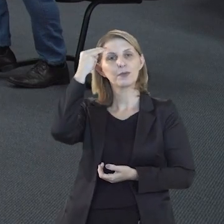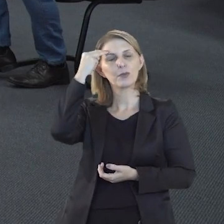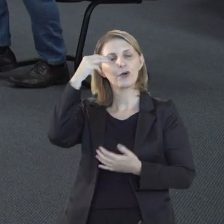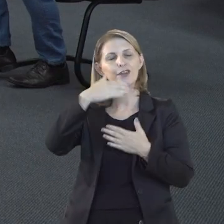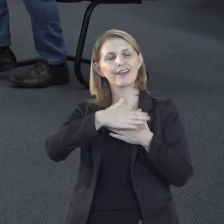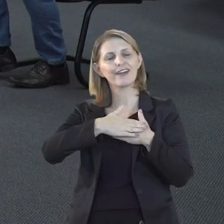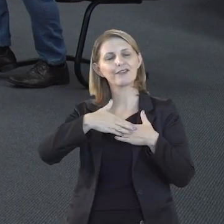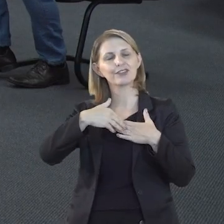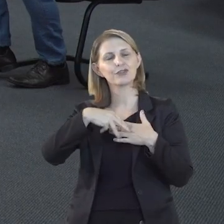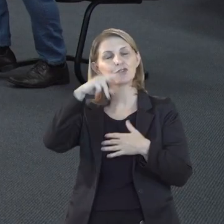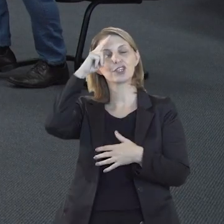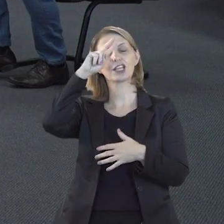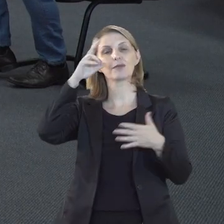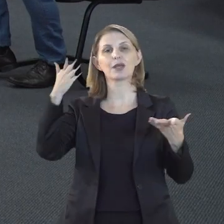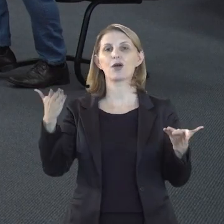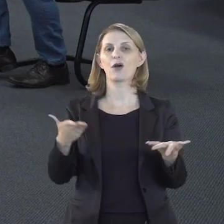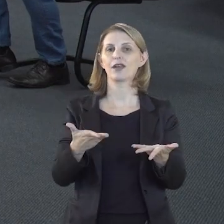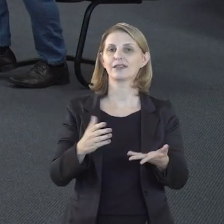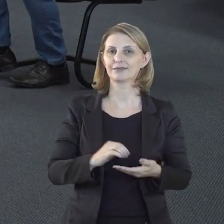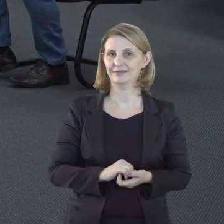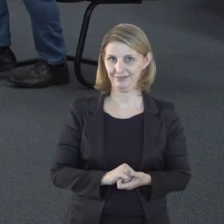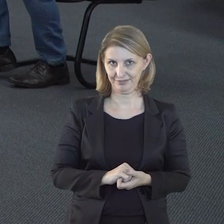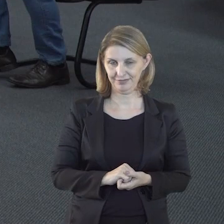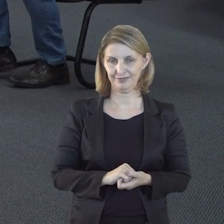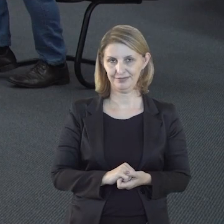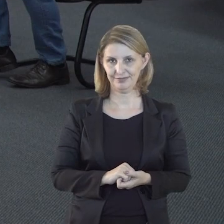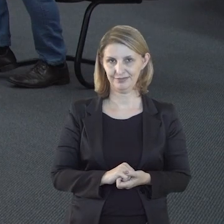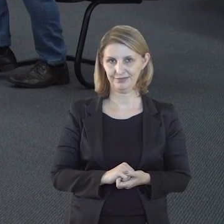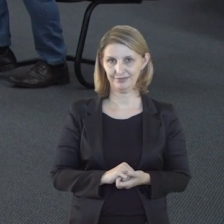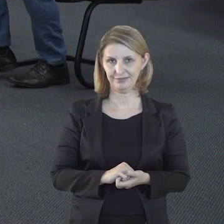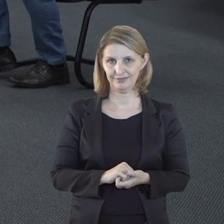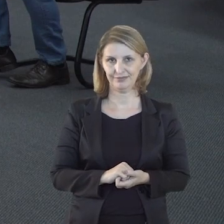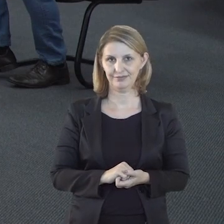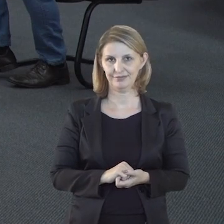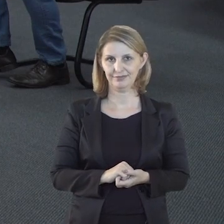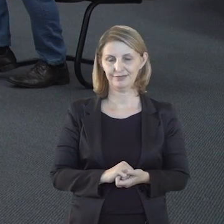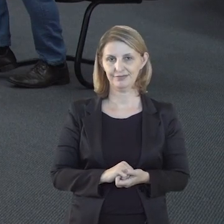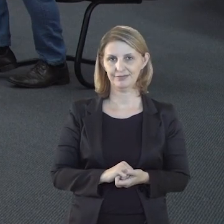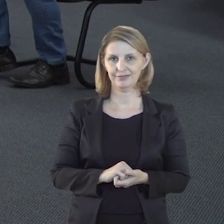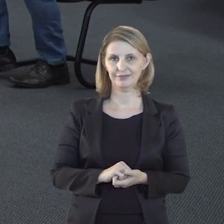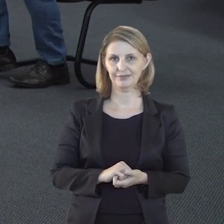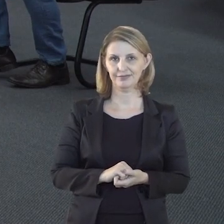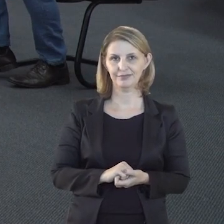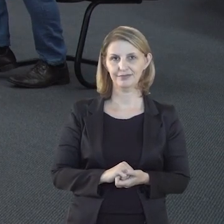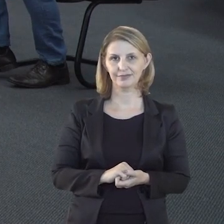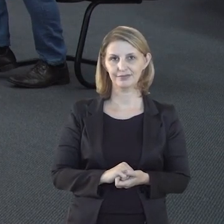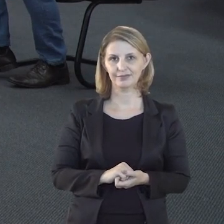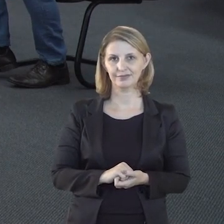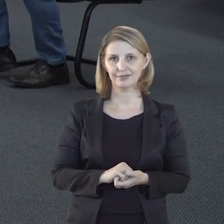com você e agora, e pudesse dizer para mim que memória afetiva vem aí agora.